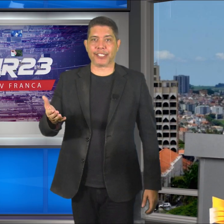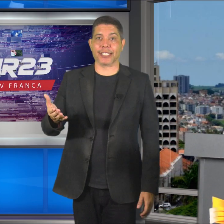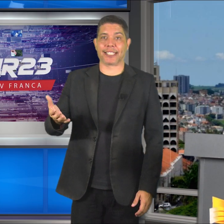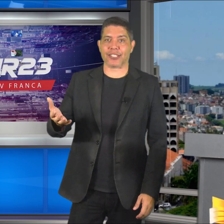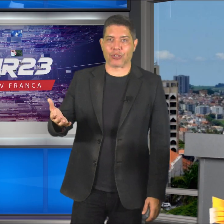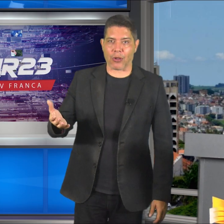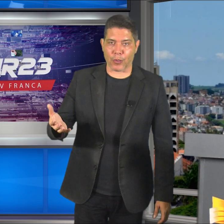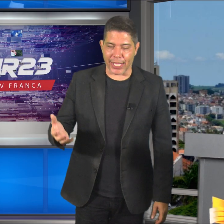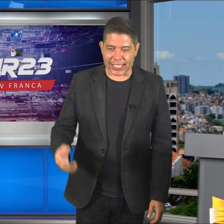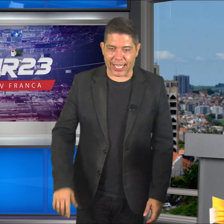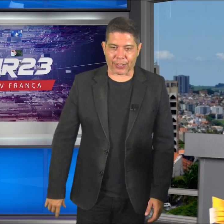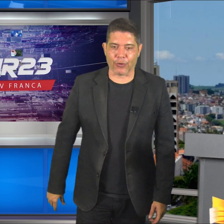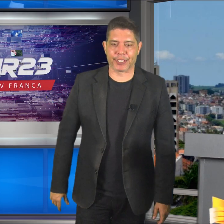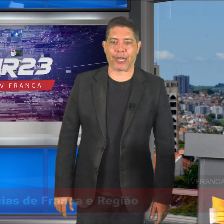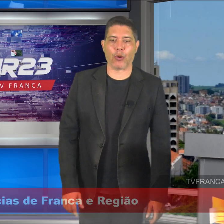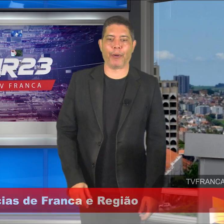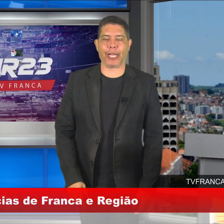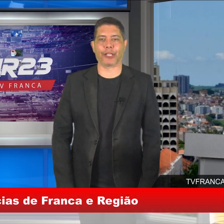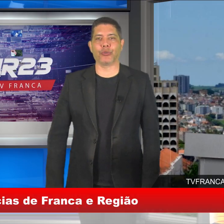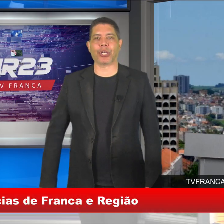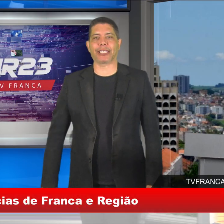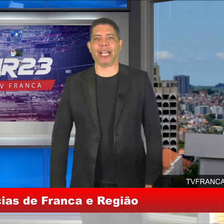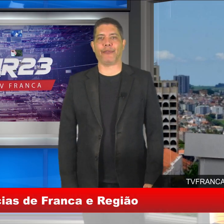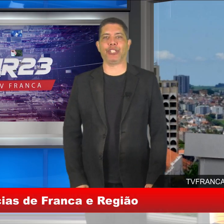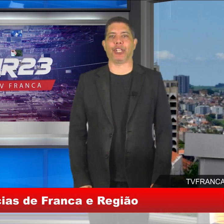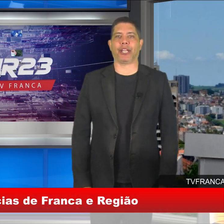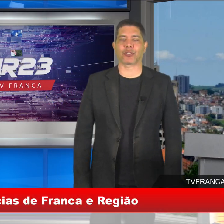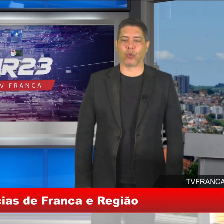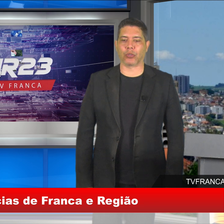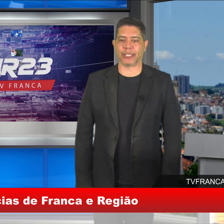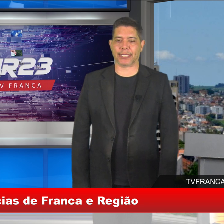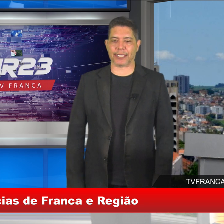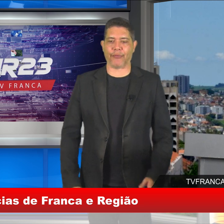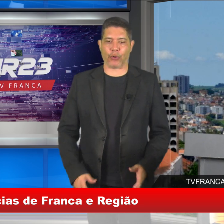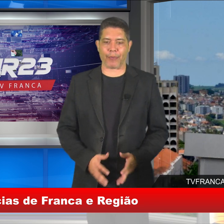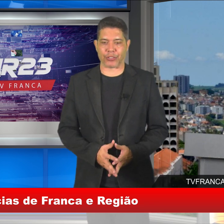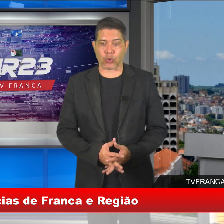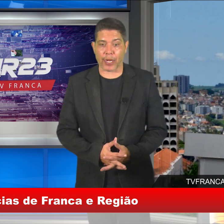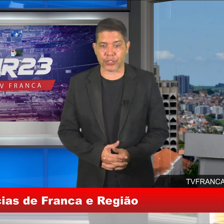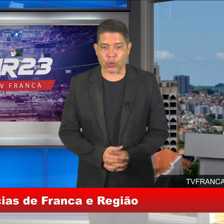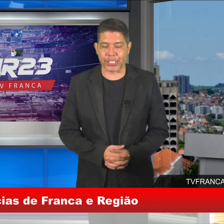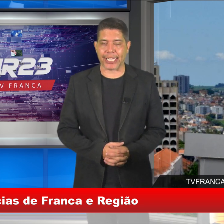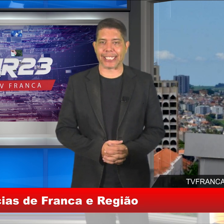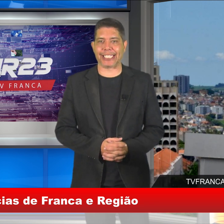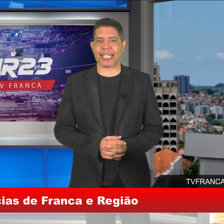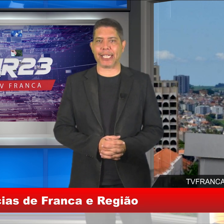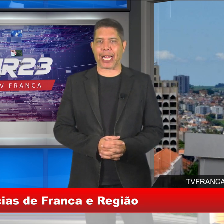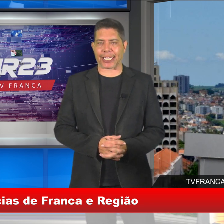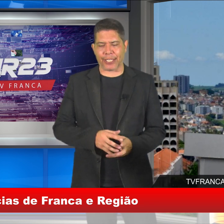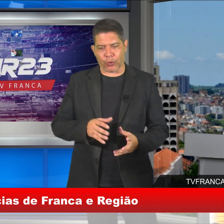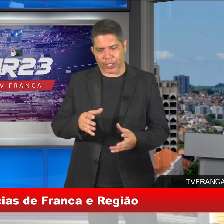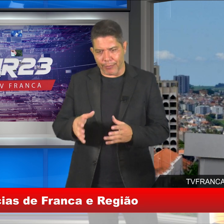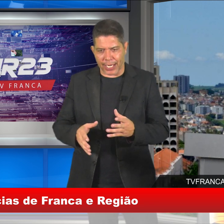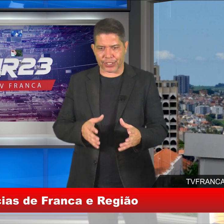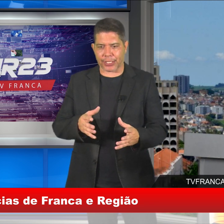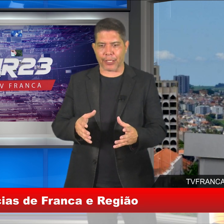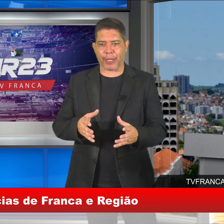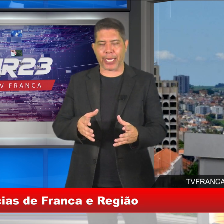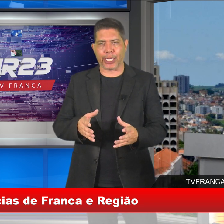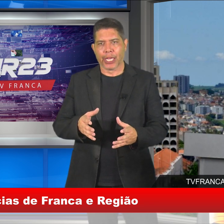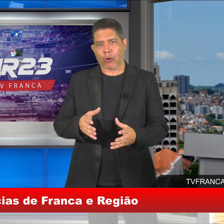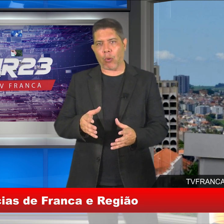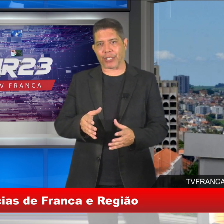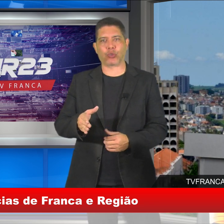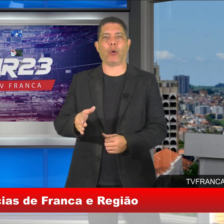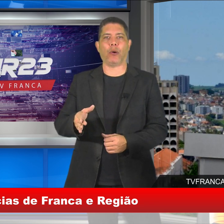Olá, boa noite. Sextou e é claro que você acompanha aqui o JR 23 com todas as informações do dia a dia, aquilo que mexe